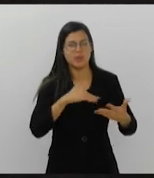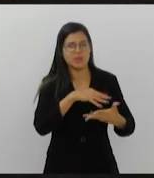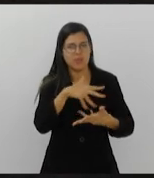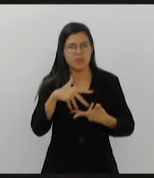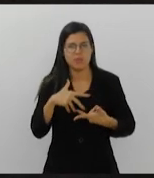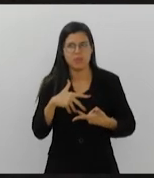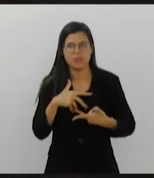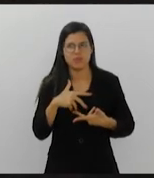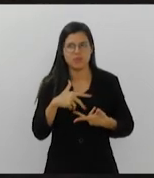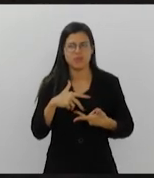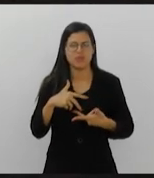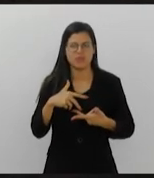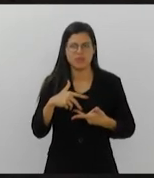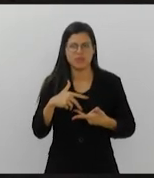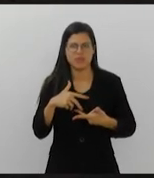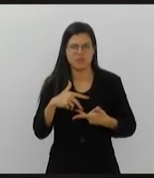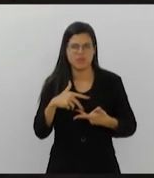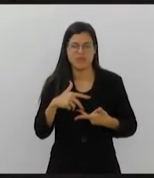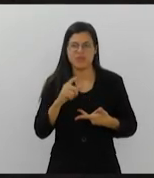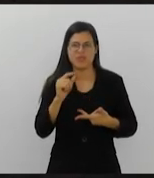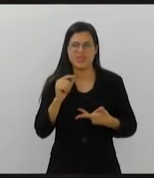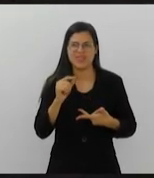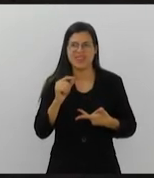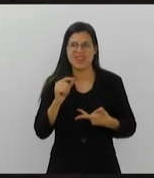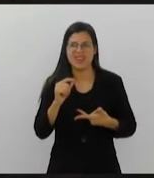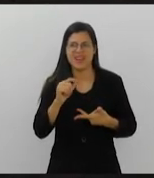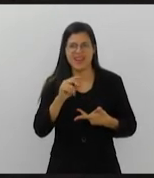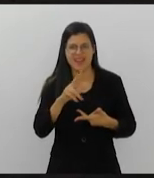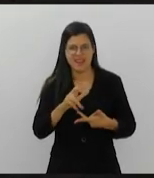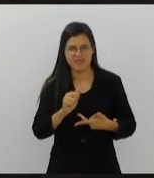da vara de São João de Meriti.